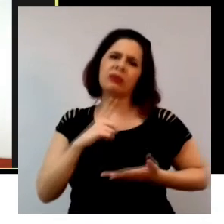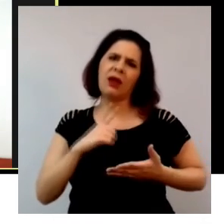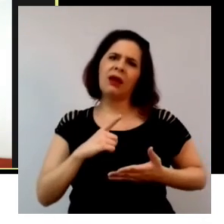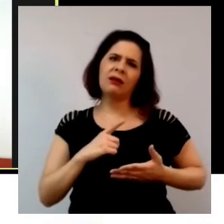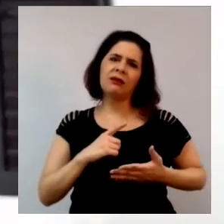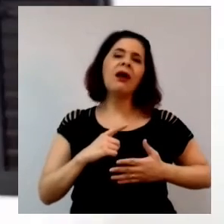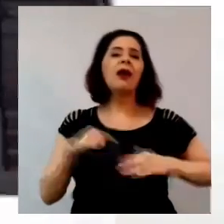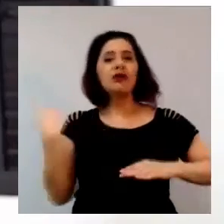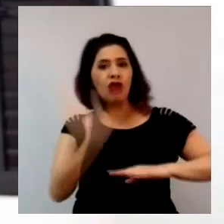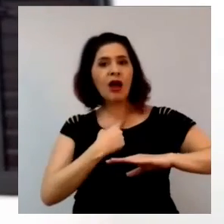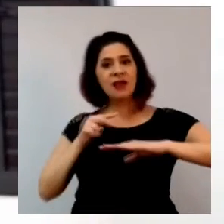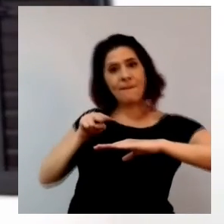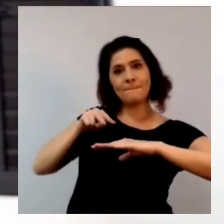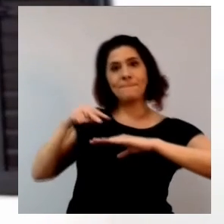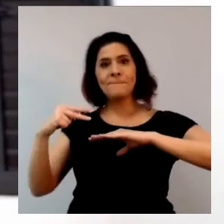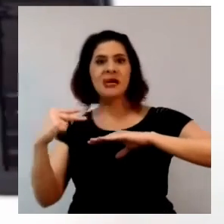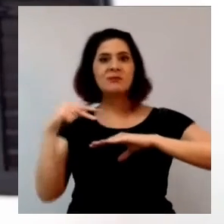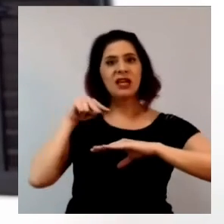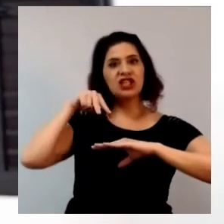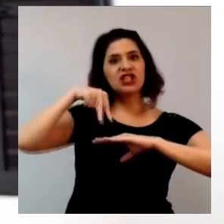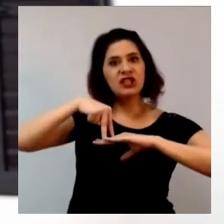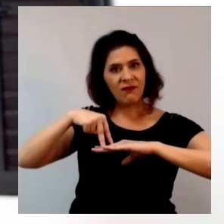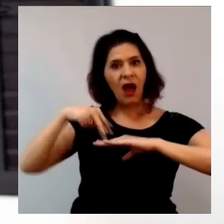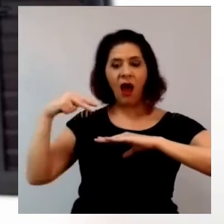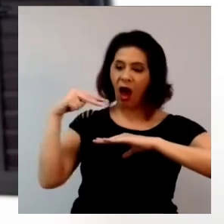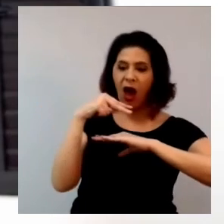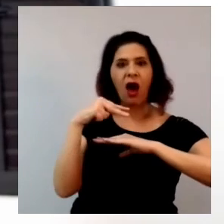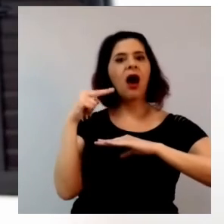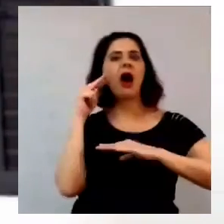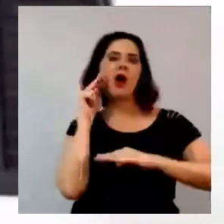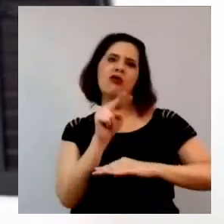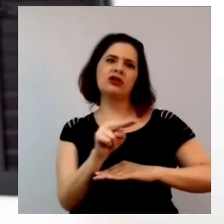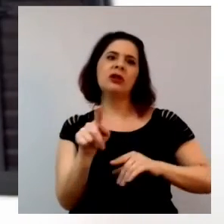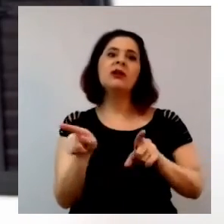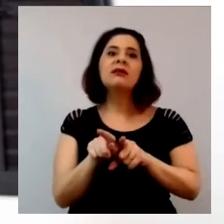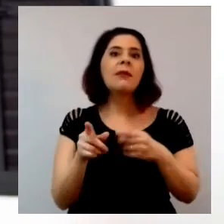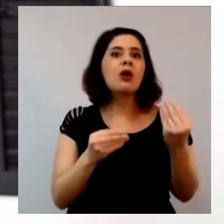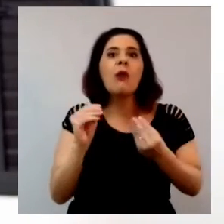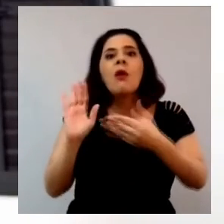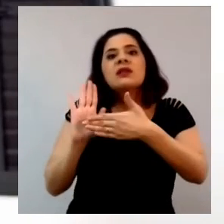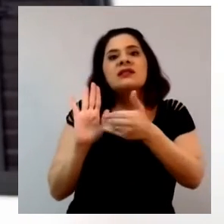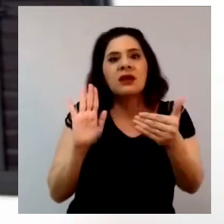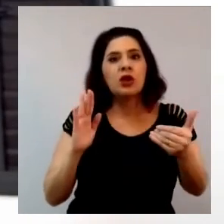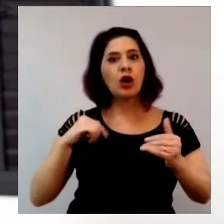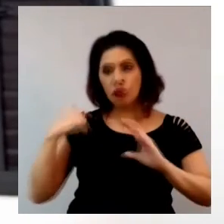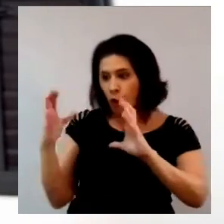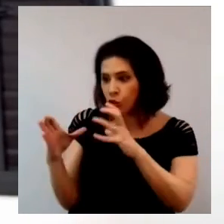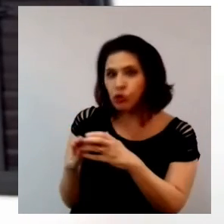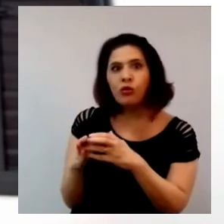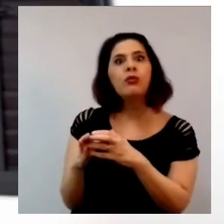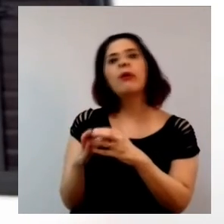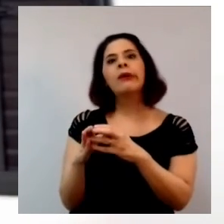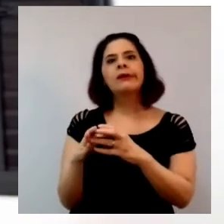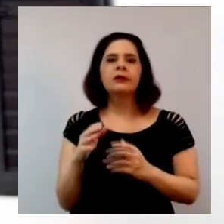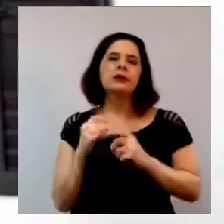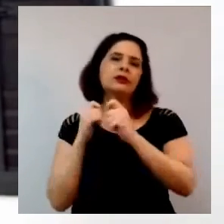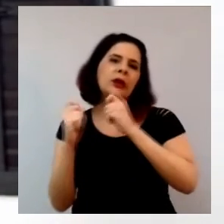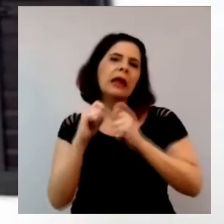nossa própria estética, né? Então, ser um grupo de jornalistas negros, quando a gente vai, por exemplo, eu vou fazer cobertura de